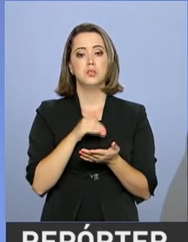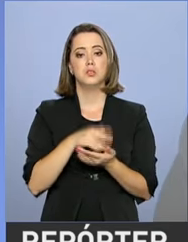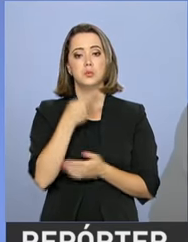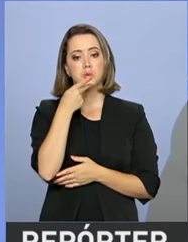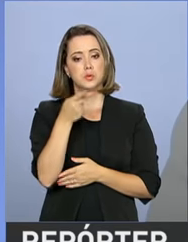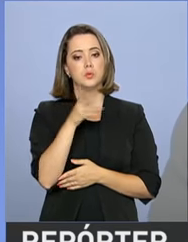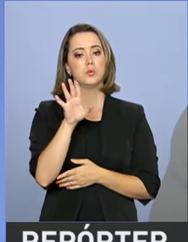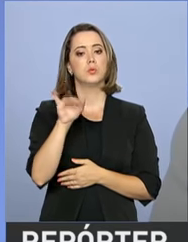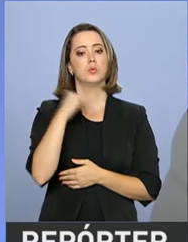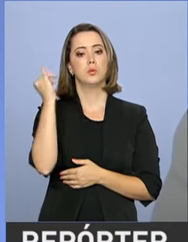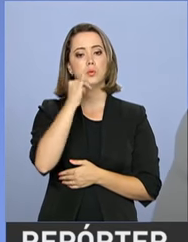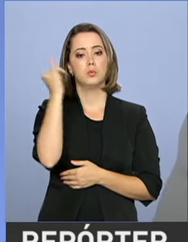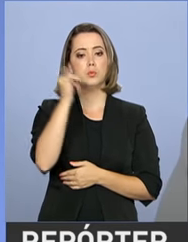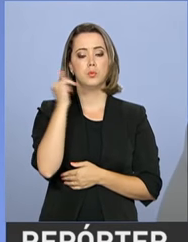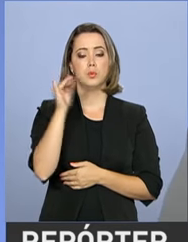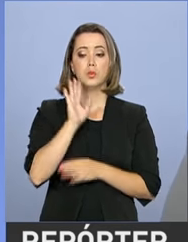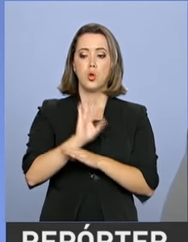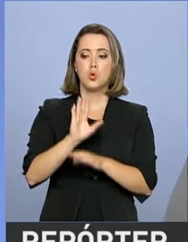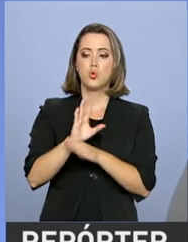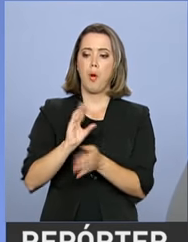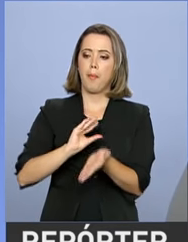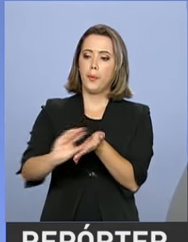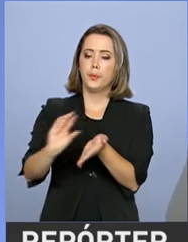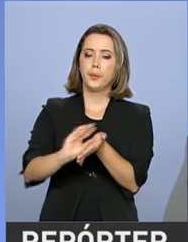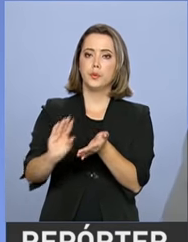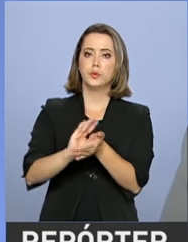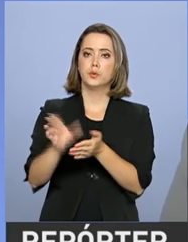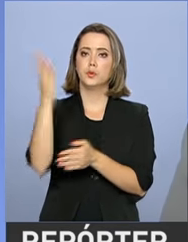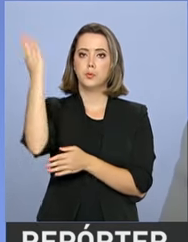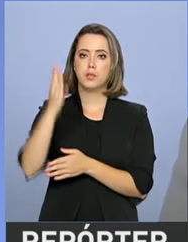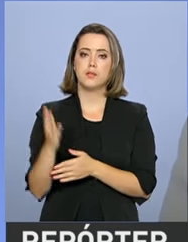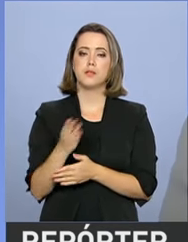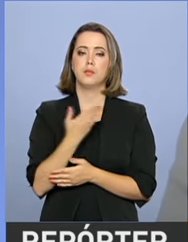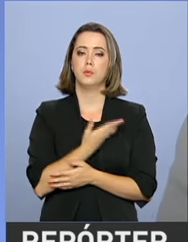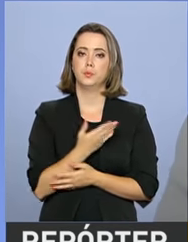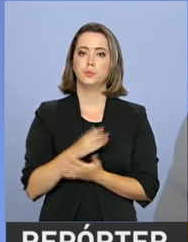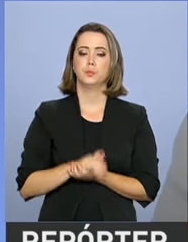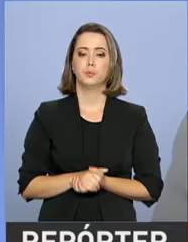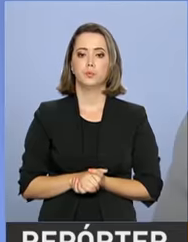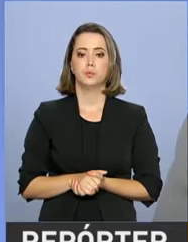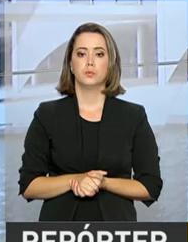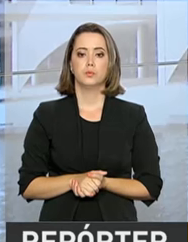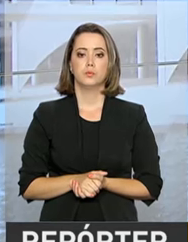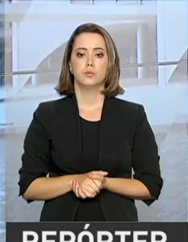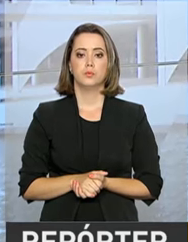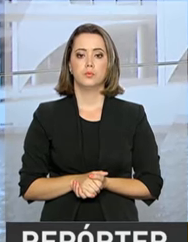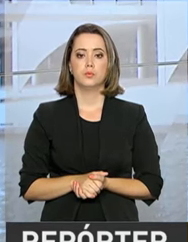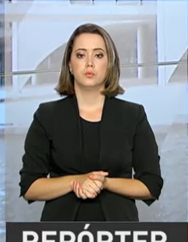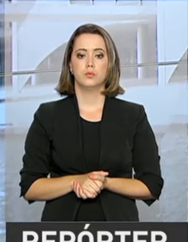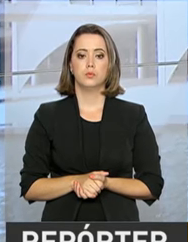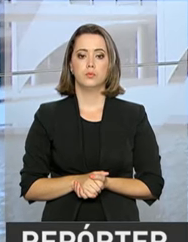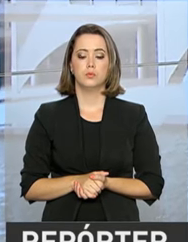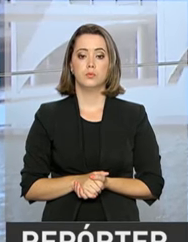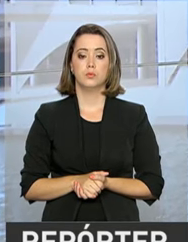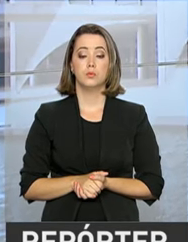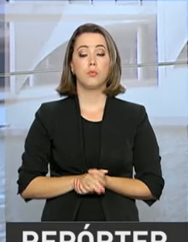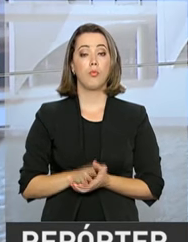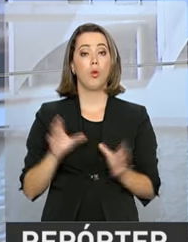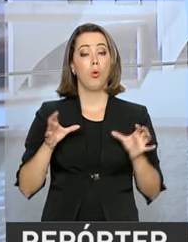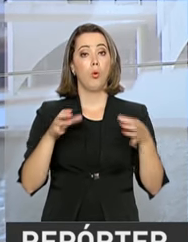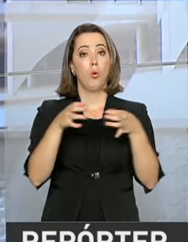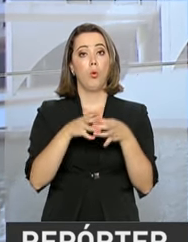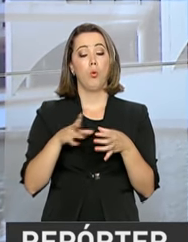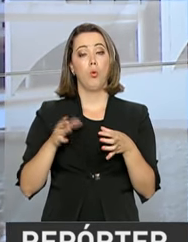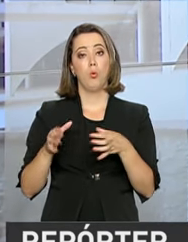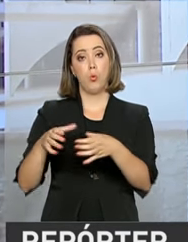apoio financeiro do brasil para o é o irmão quando a organização de estados americanos a força nacional